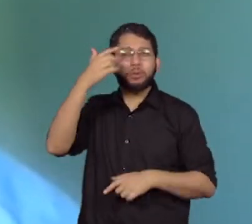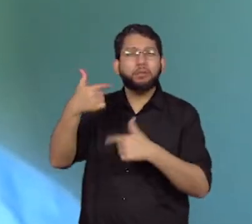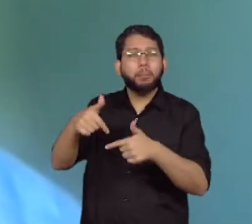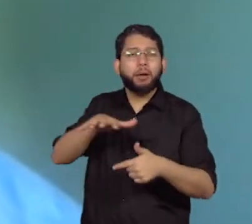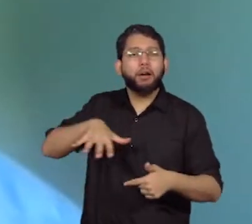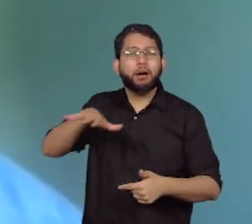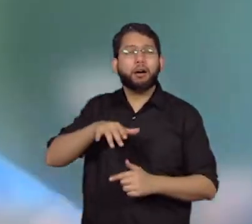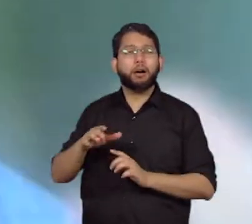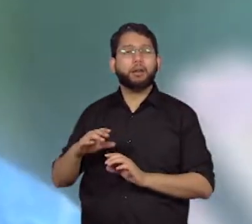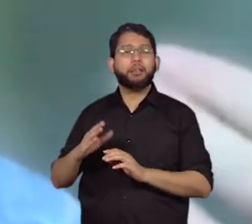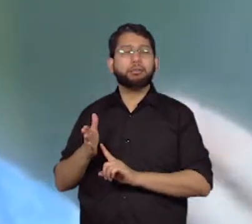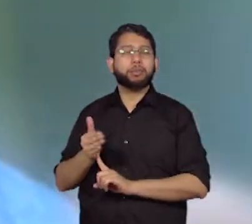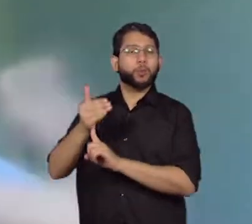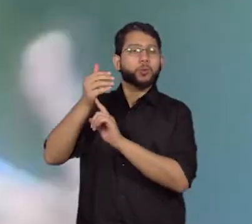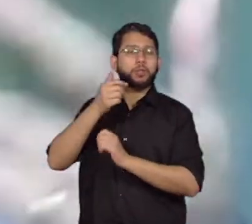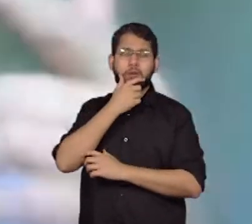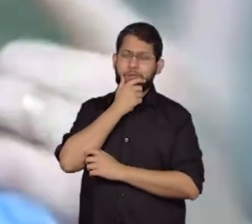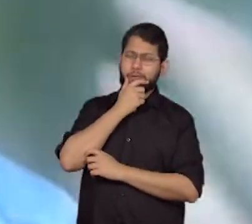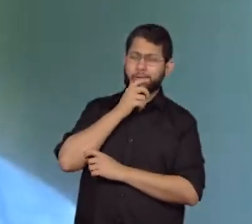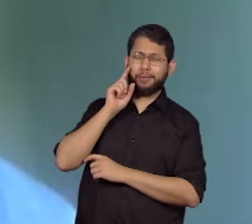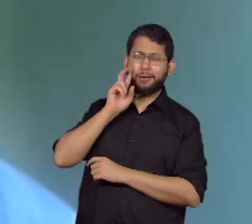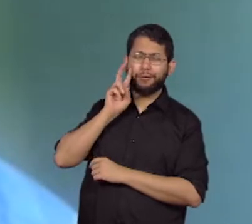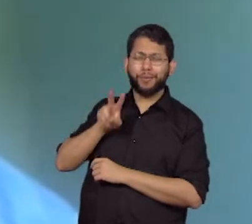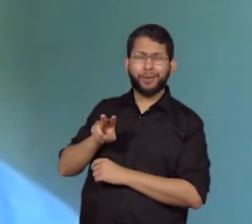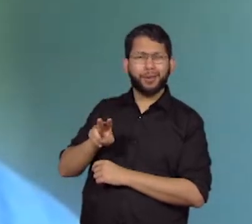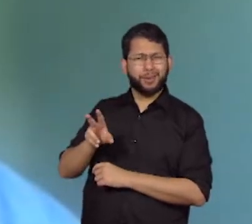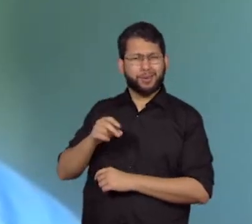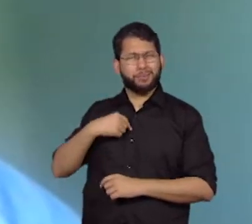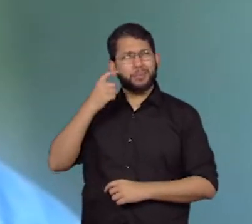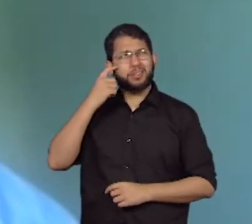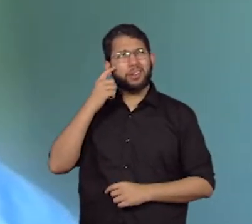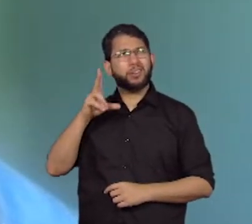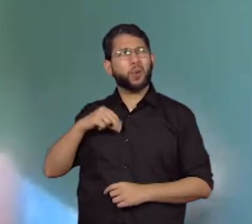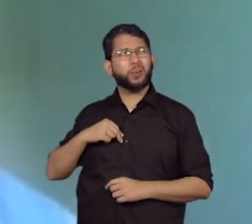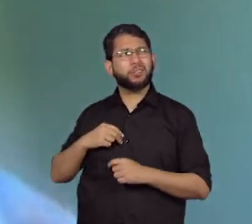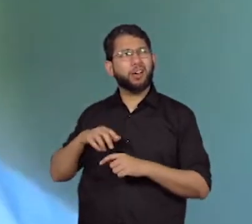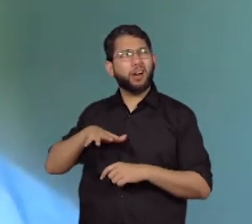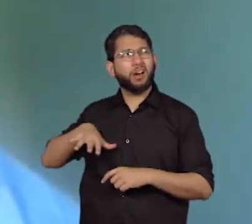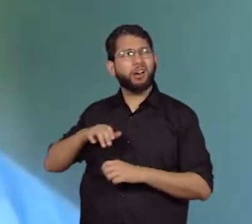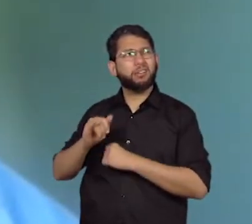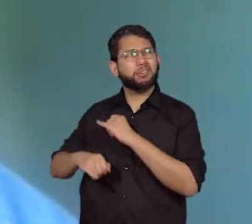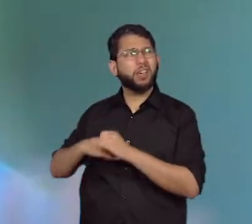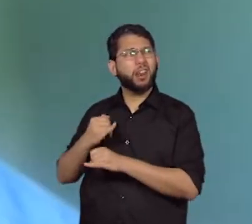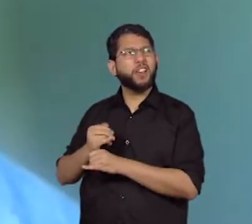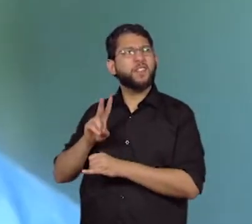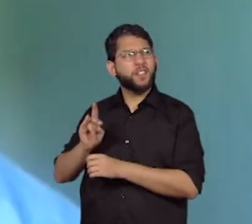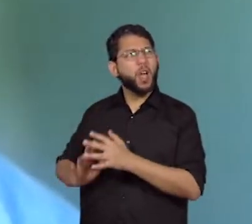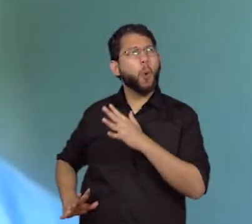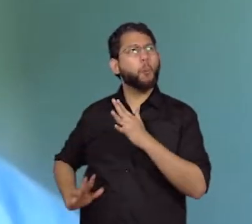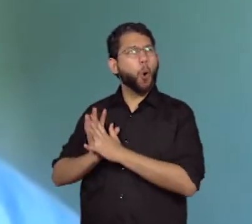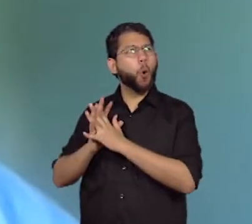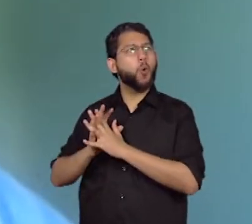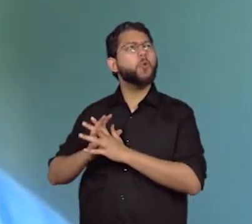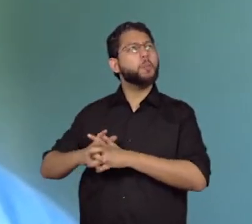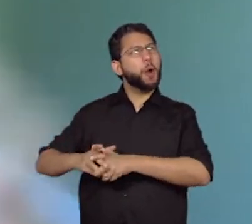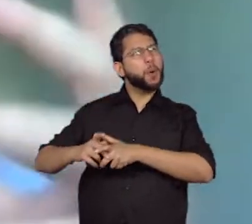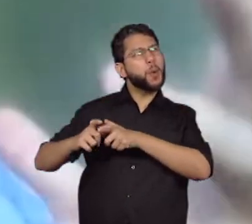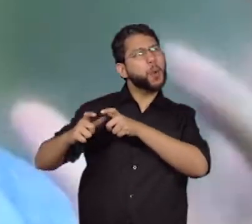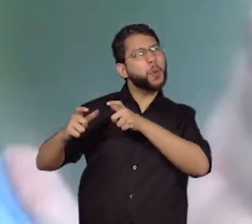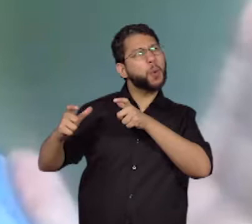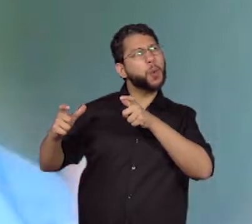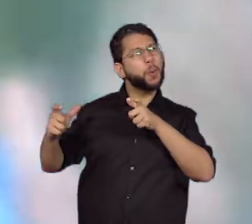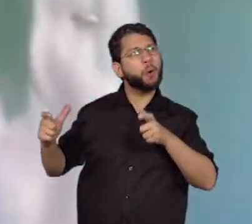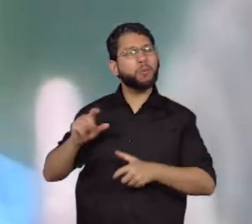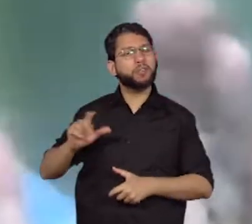tecnologia. Eu falei, esse negócio de internet, aí eu acho que essa coisa vai estourar, viu? Eu acho que isso não é só uma moda, não, veio para ficar.